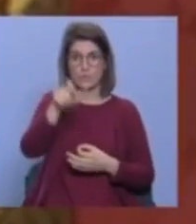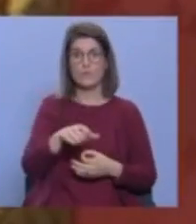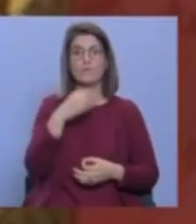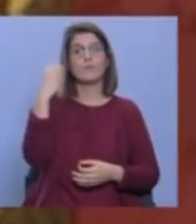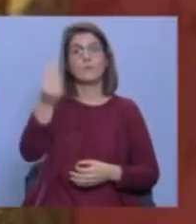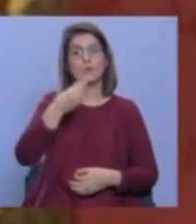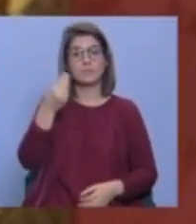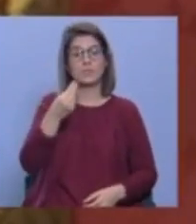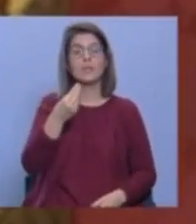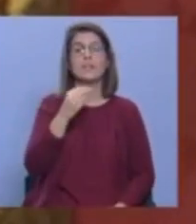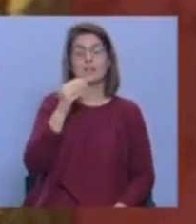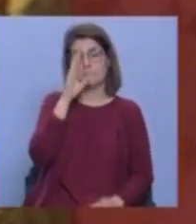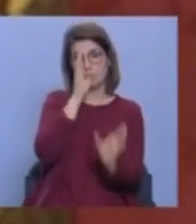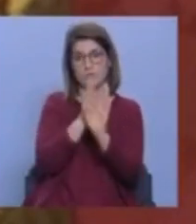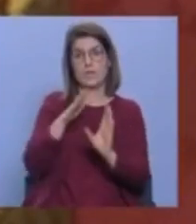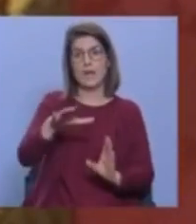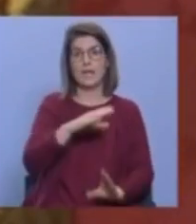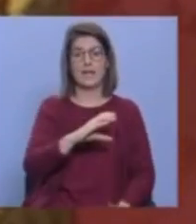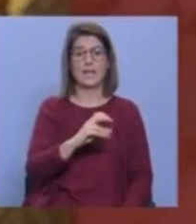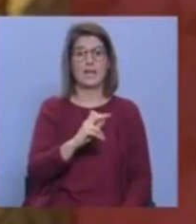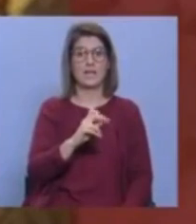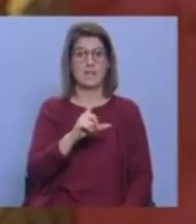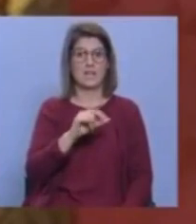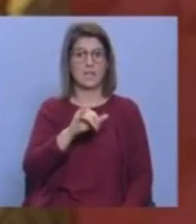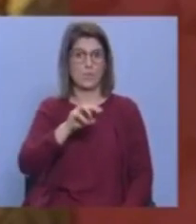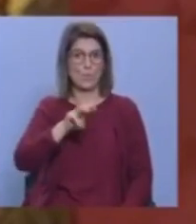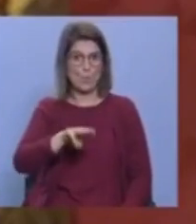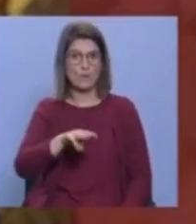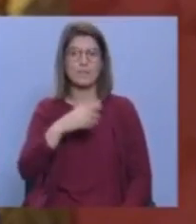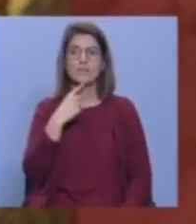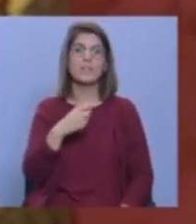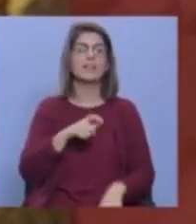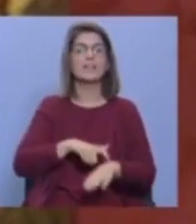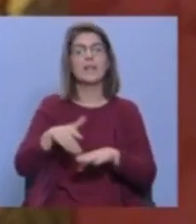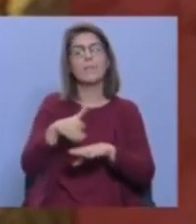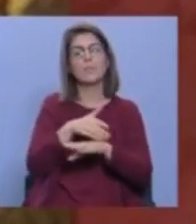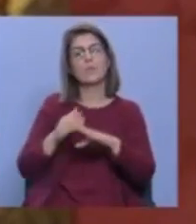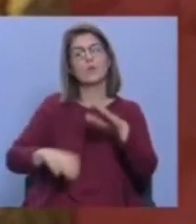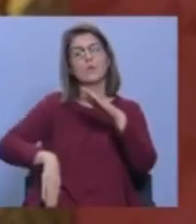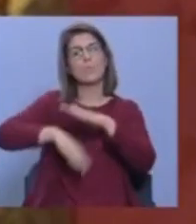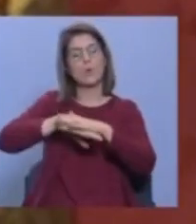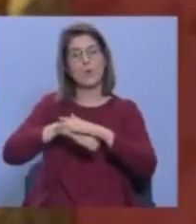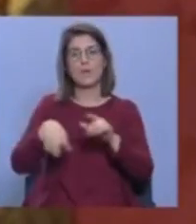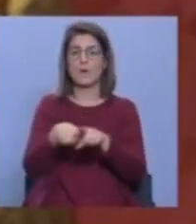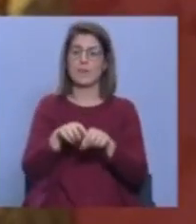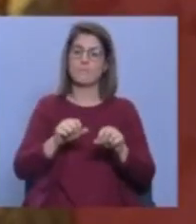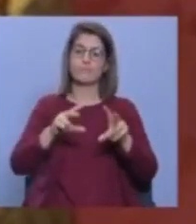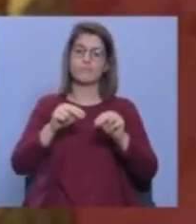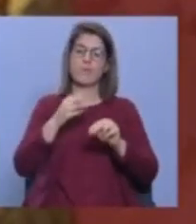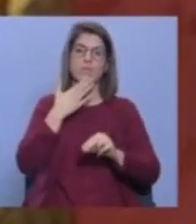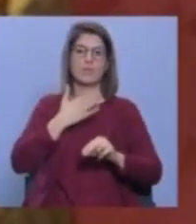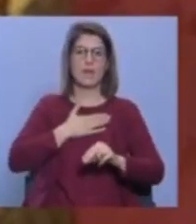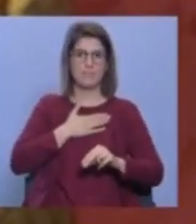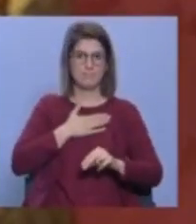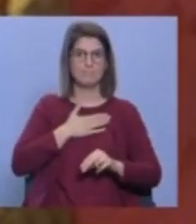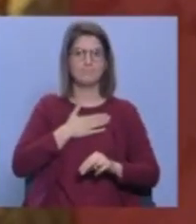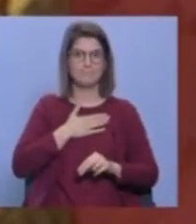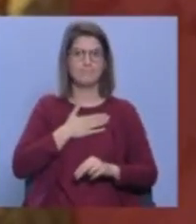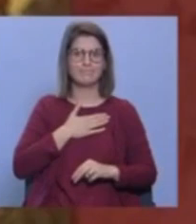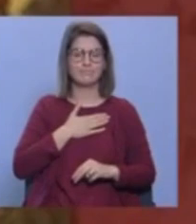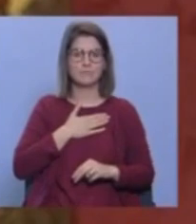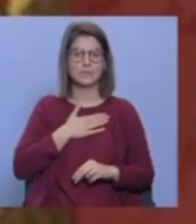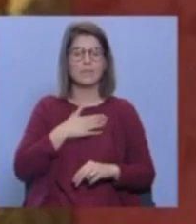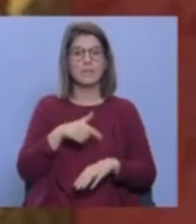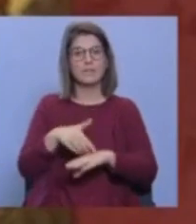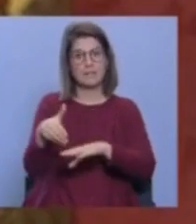psicologia, o Carl Jung, que são tempos de cura, são tempos de purificação.